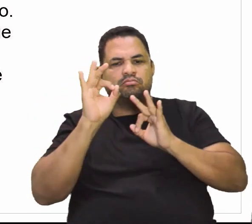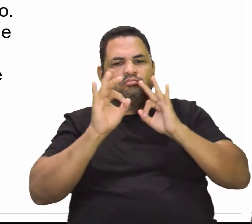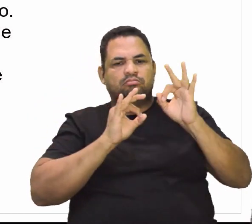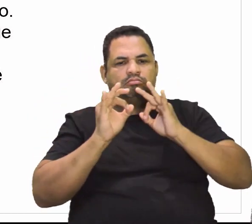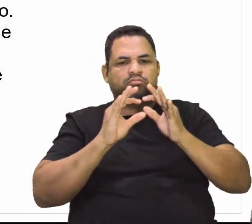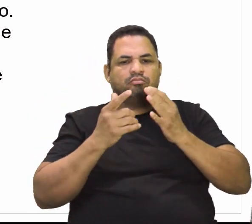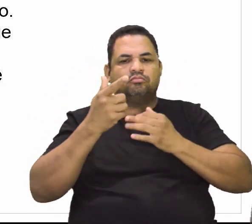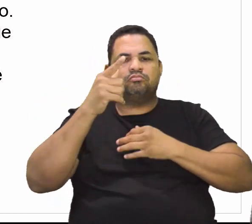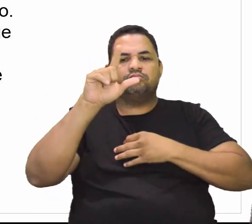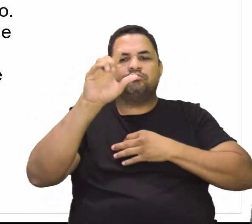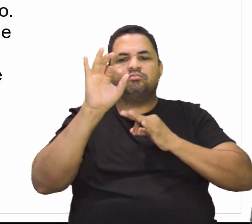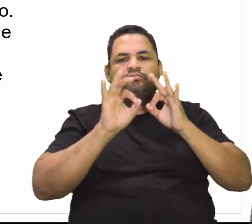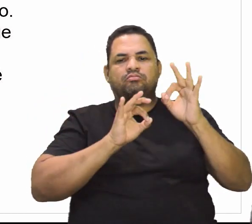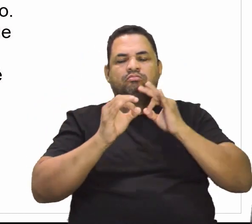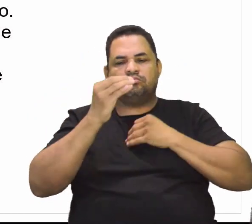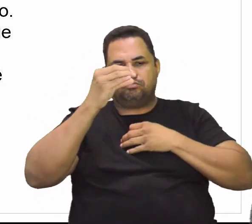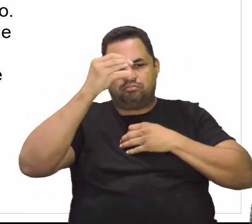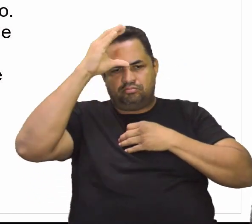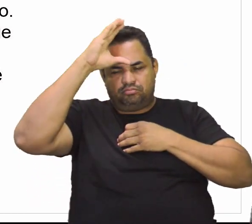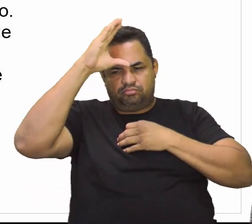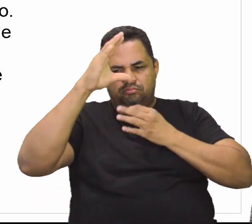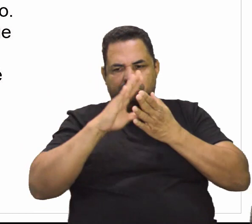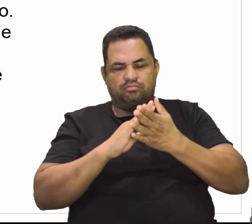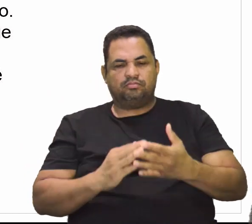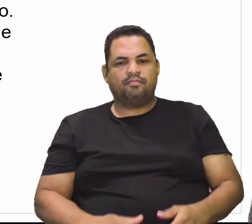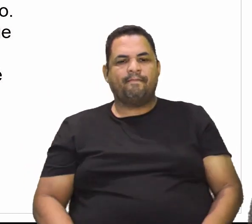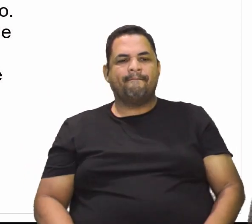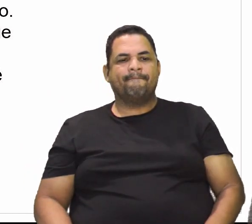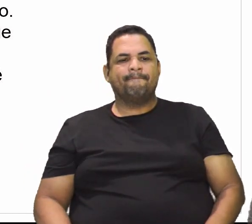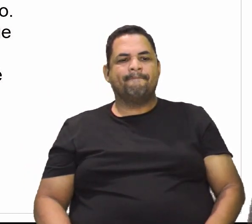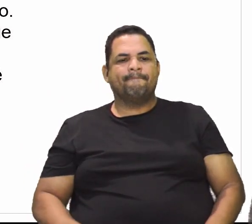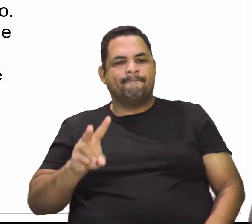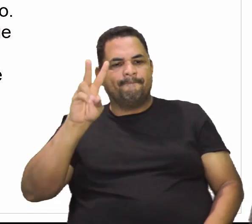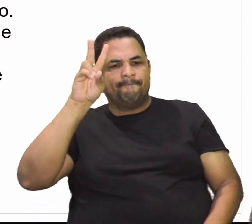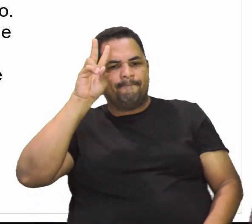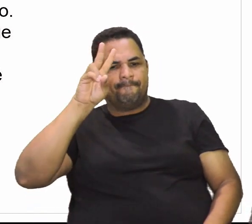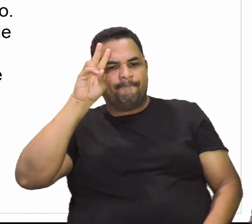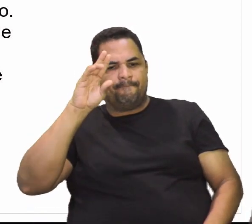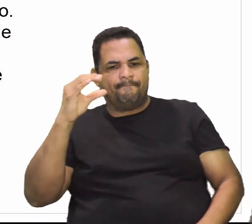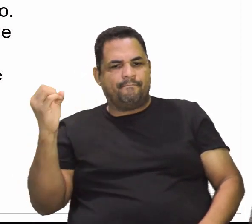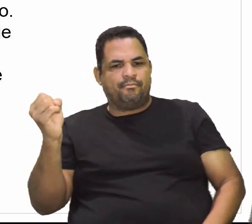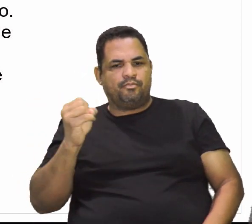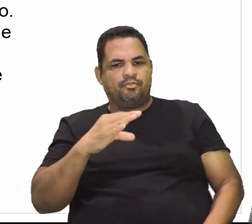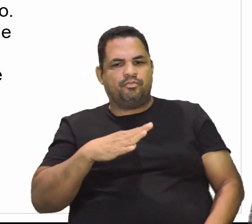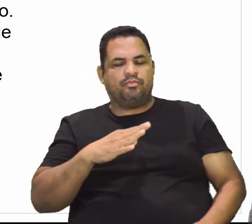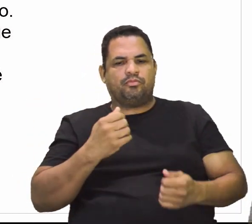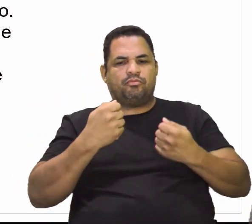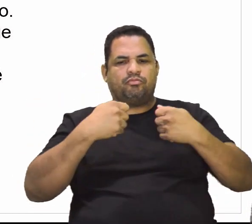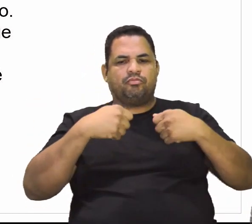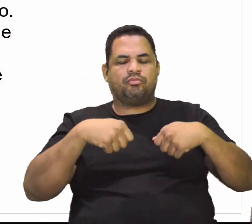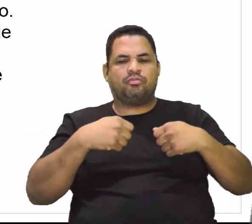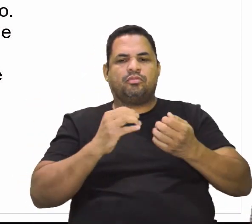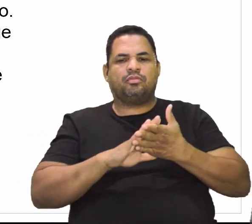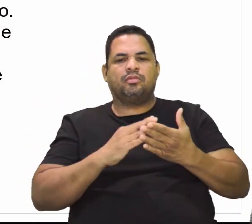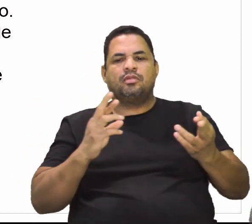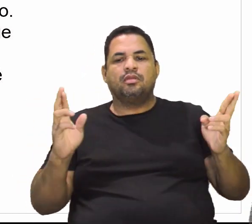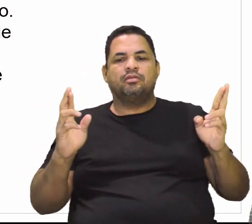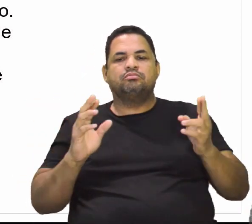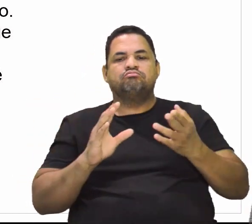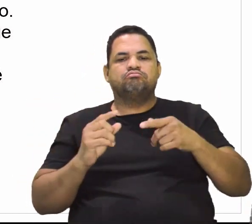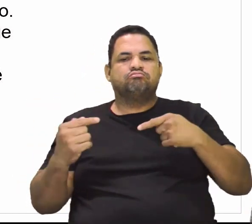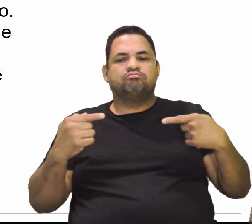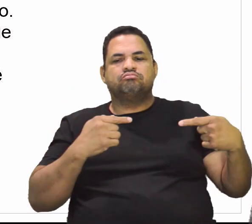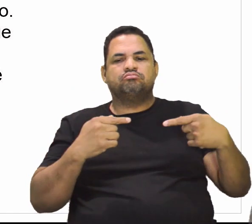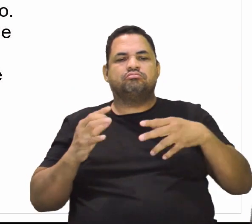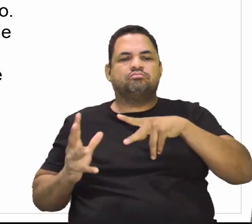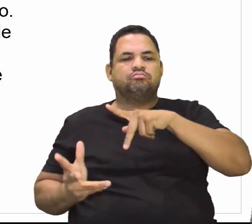elaborar outras formas de conhecimento. Historicamente, essa nova atitude com relação ao mundo estabeleciam um